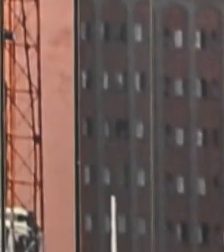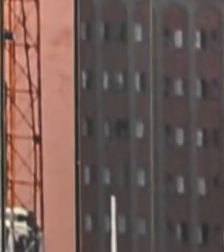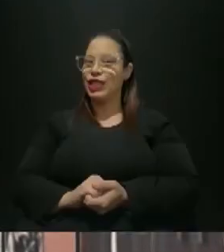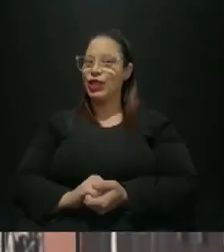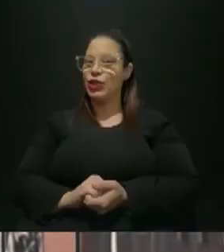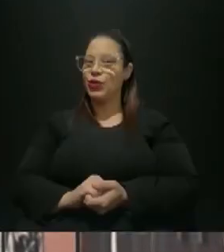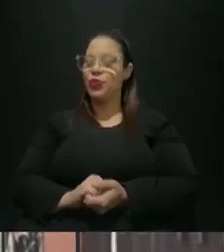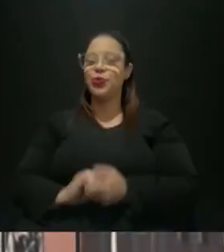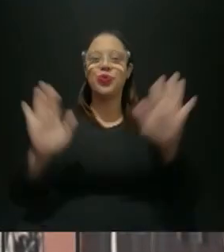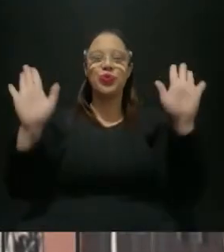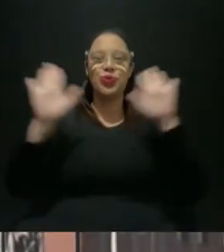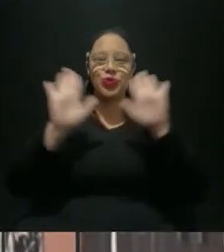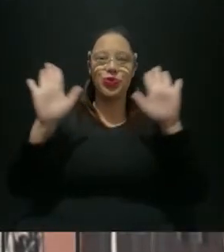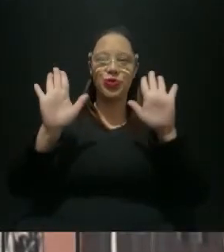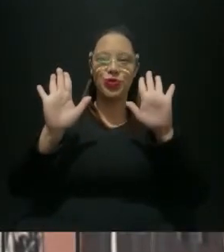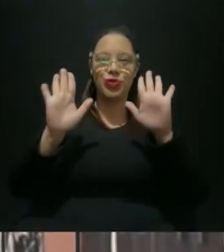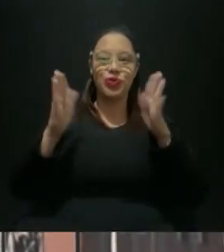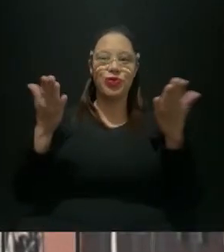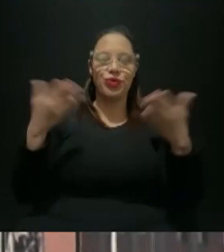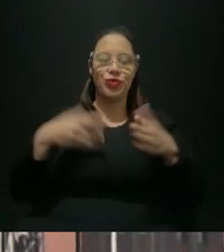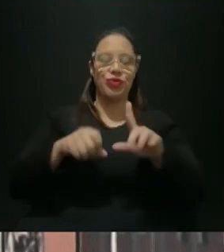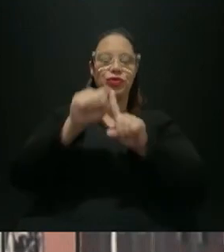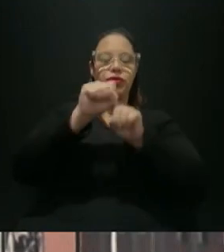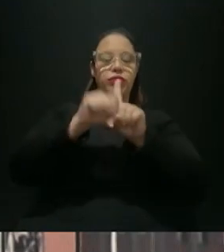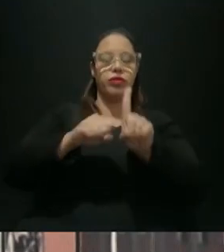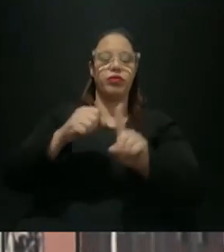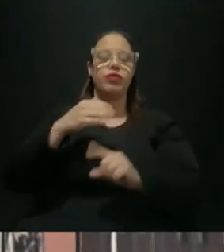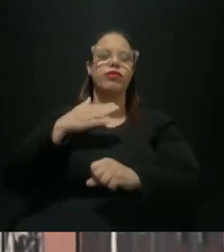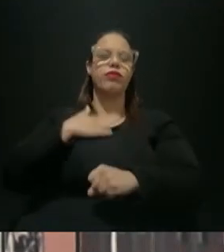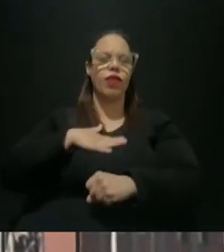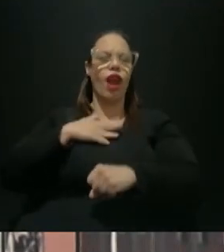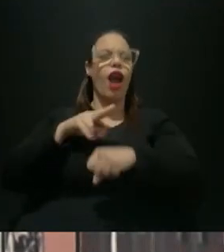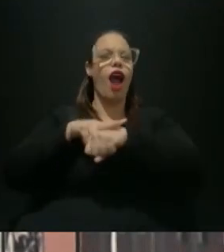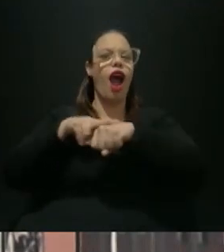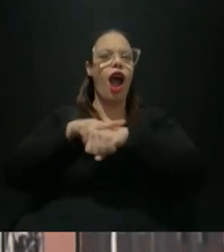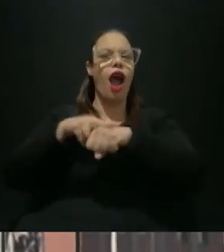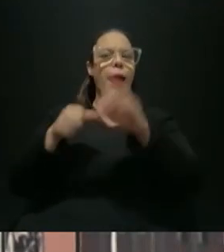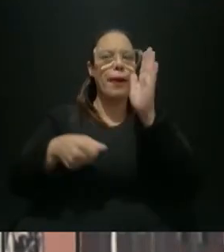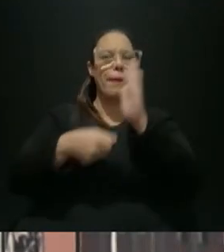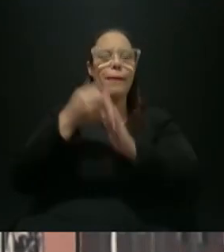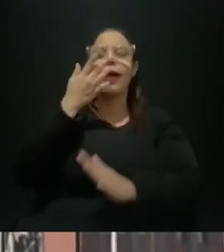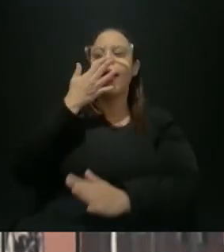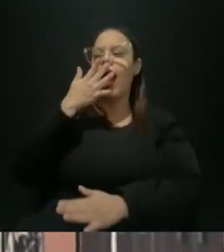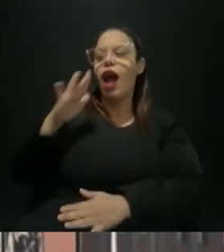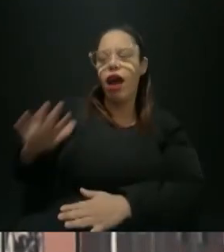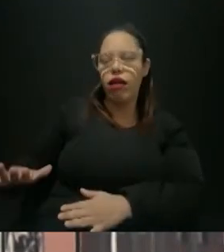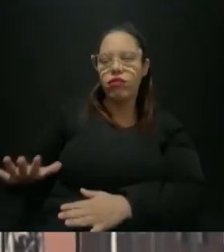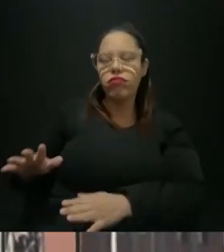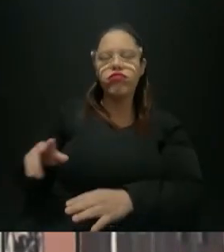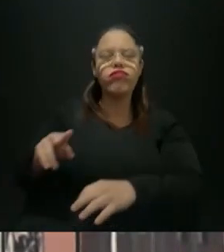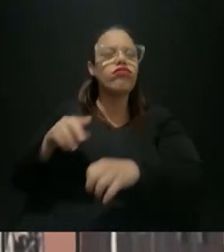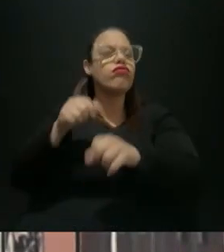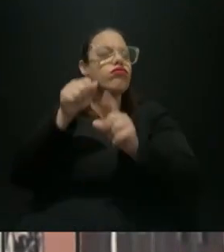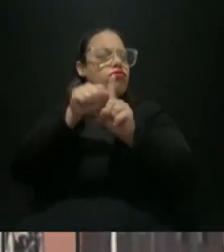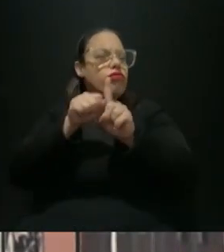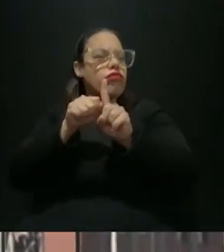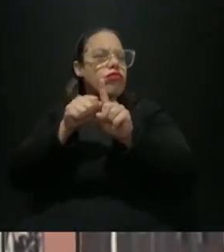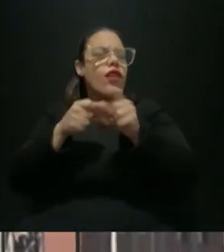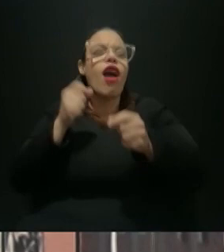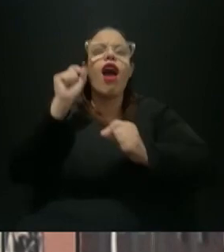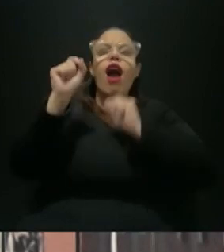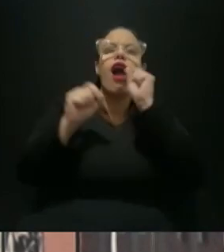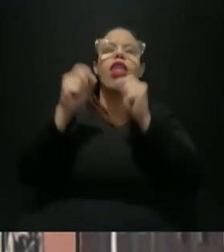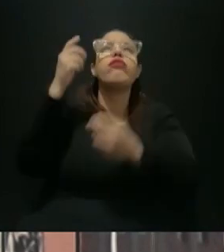Olá! Agosto Verde é o mês da primeira infância. Um mês que traz ações e reflexões sobre